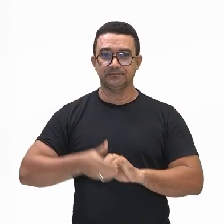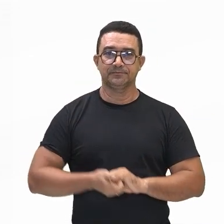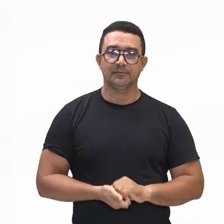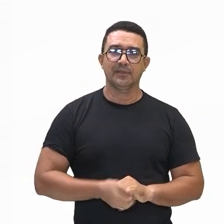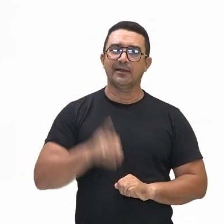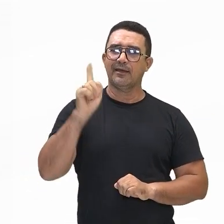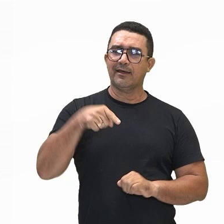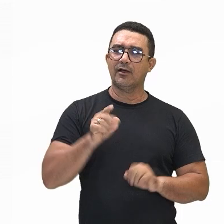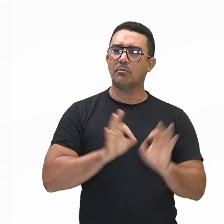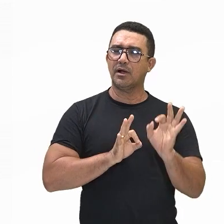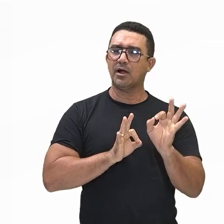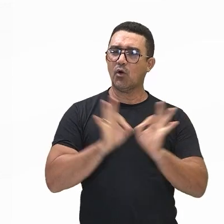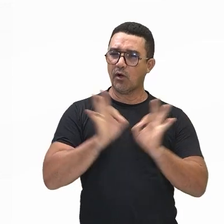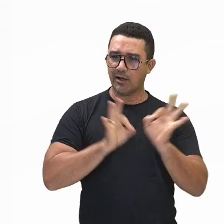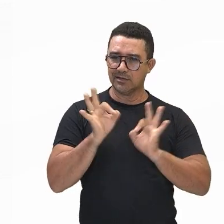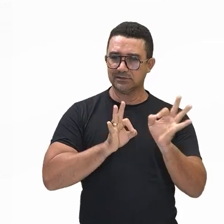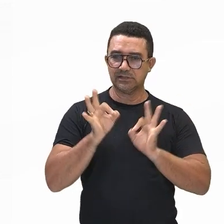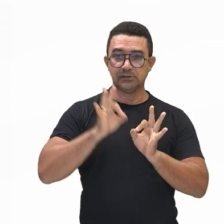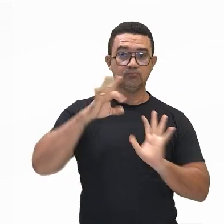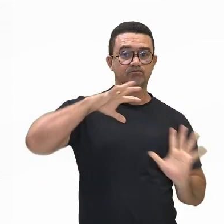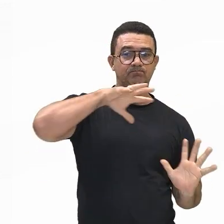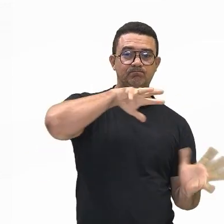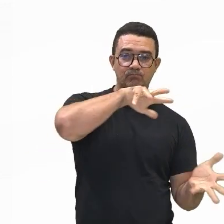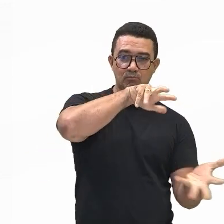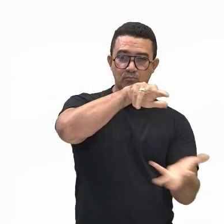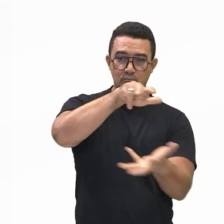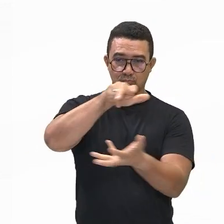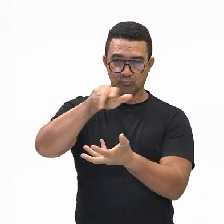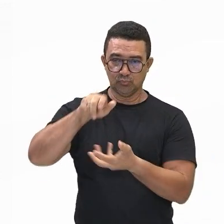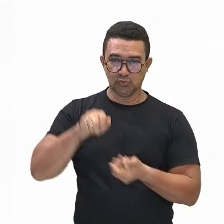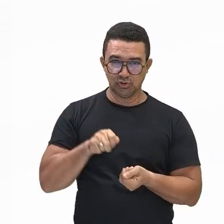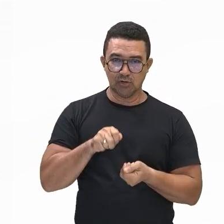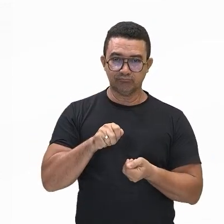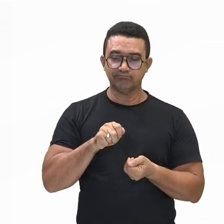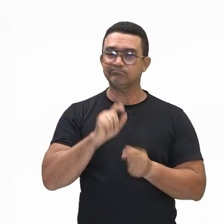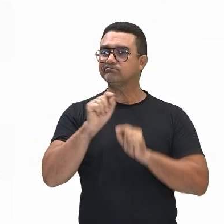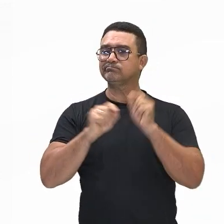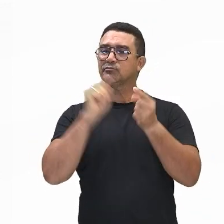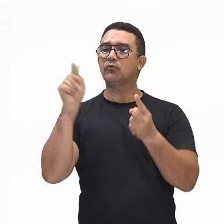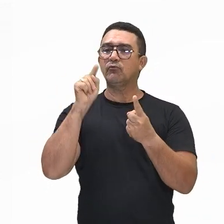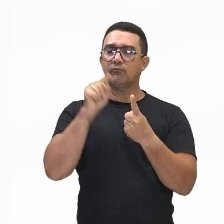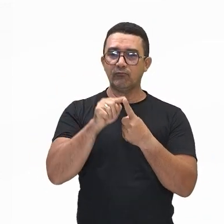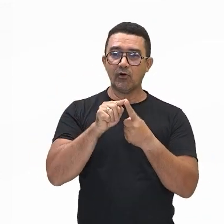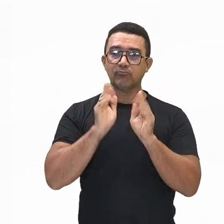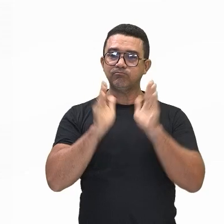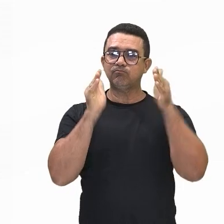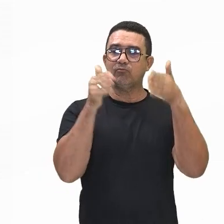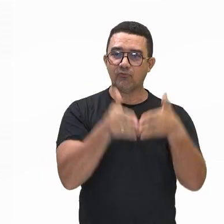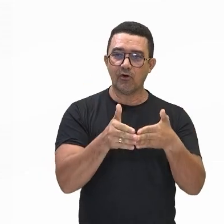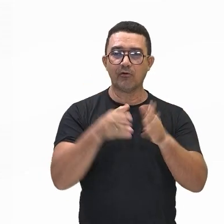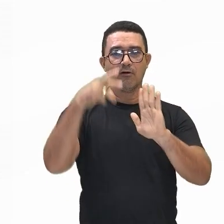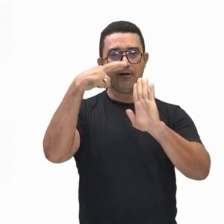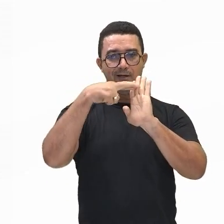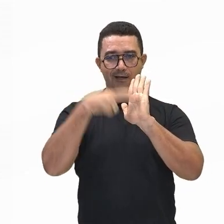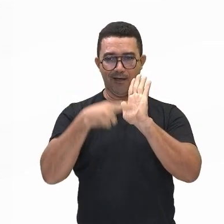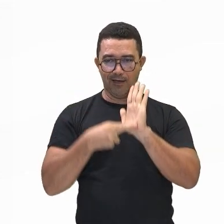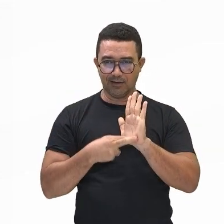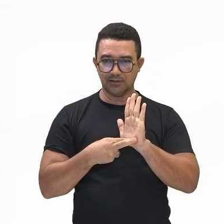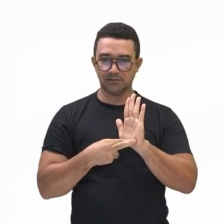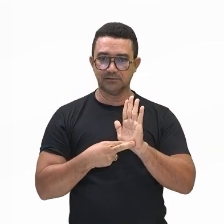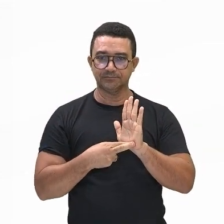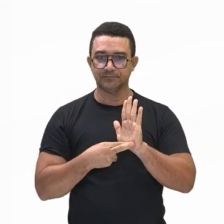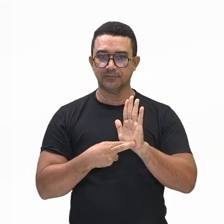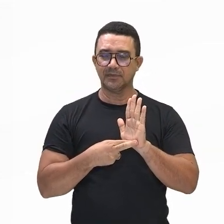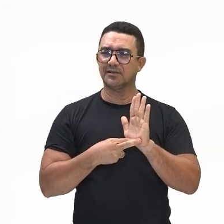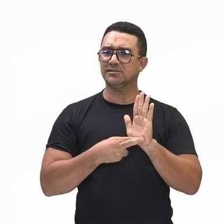uma organização internacional que vai tratar de quê? De regras. E as regras, o